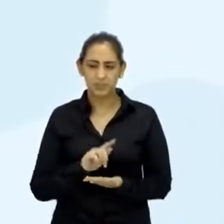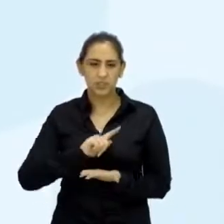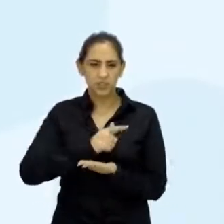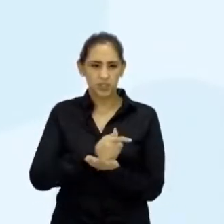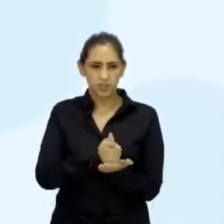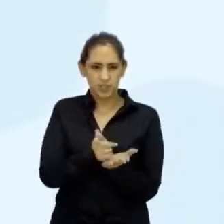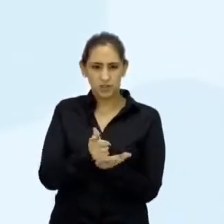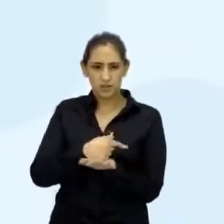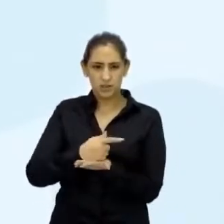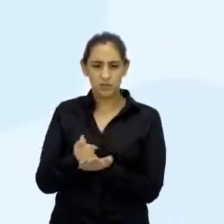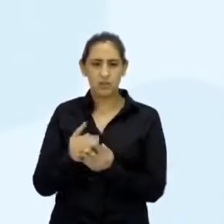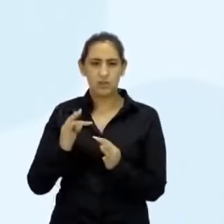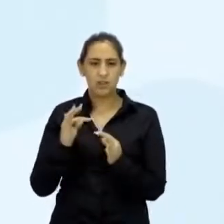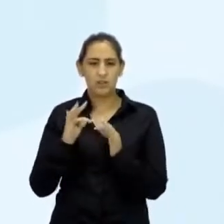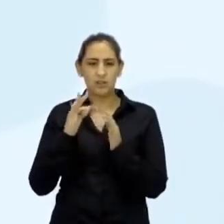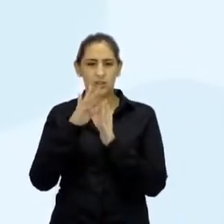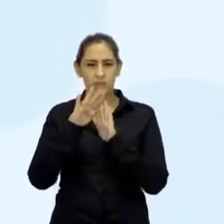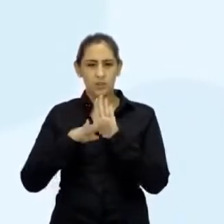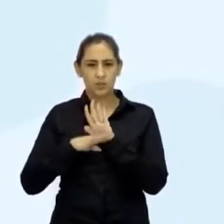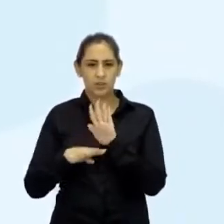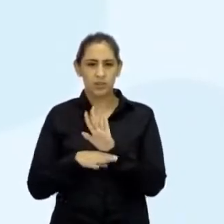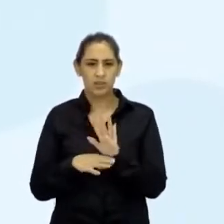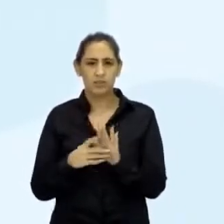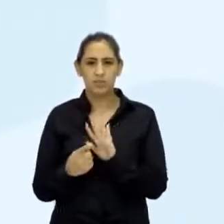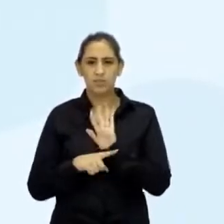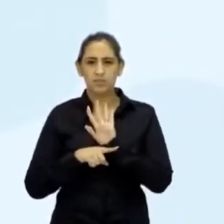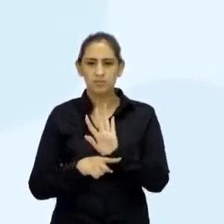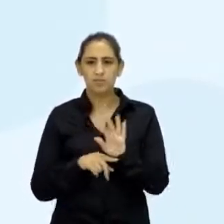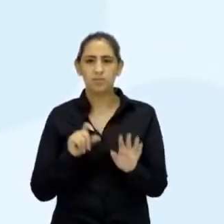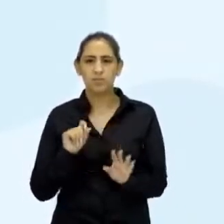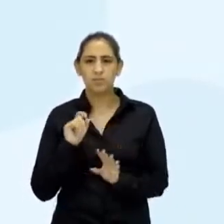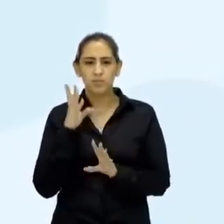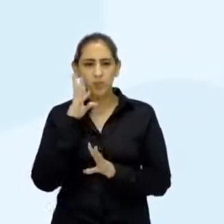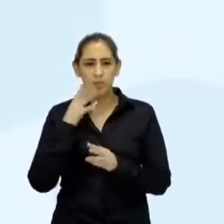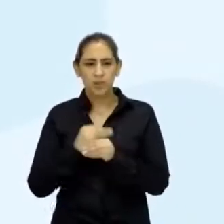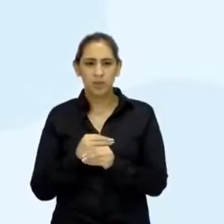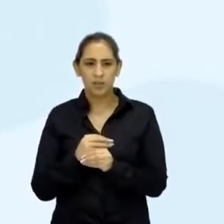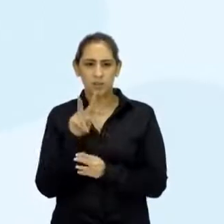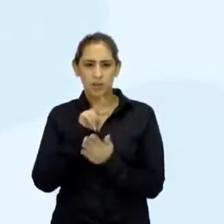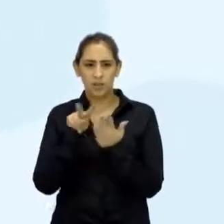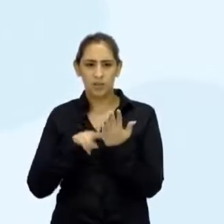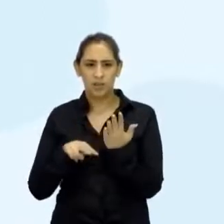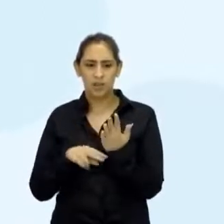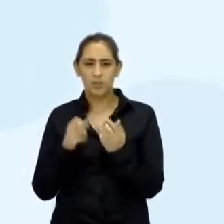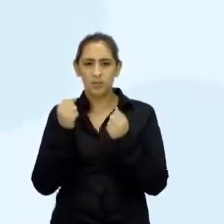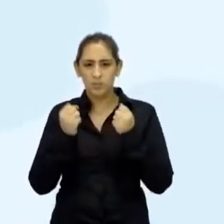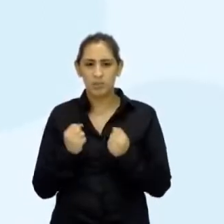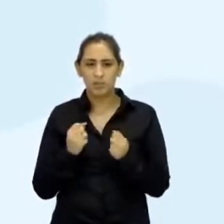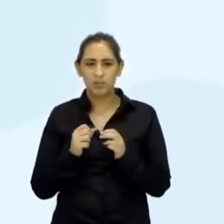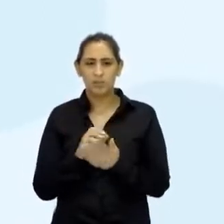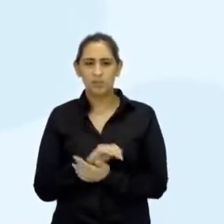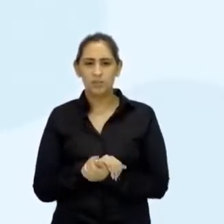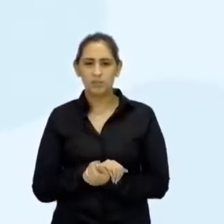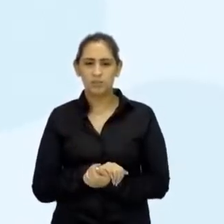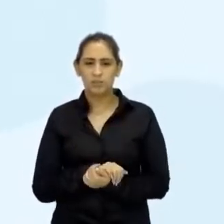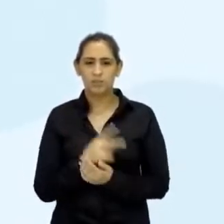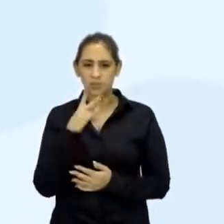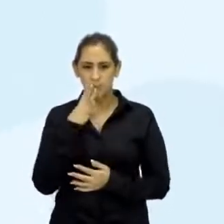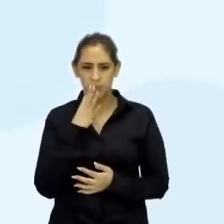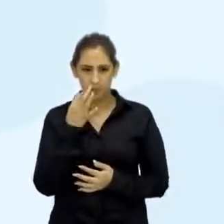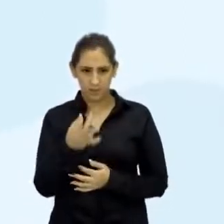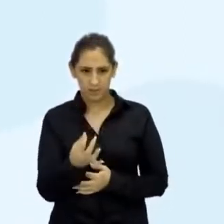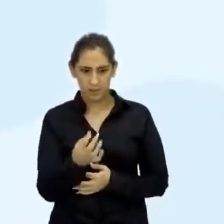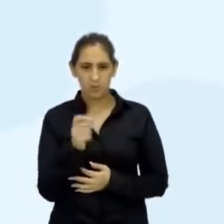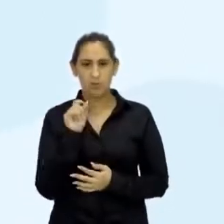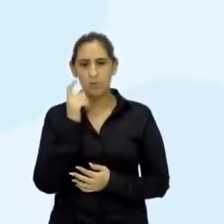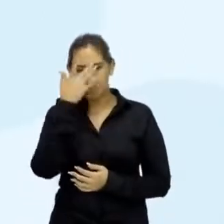considerada efetivamente um leitor? Nossa, peraí, para essa pergunta, para o mundo, vamos pensar de novo. Em sua opinião, uma pessoa